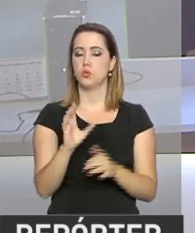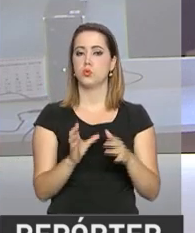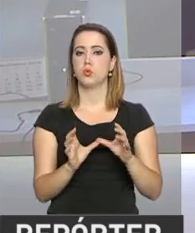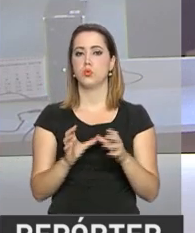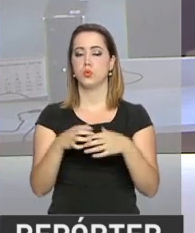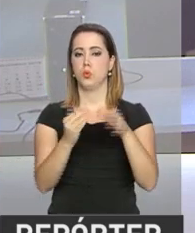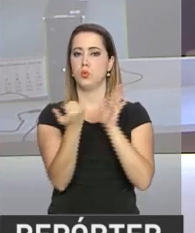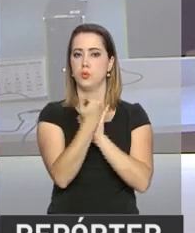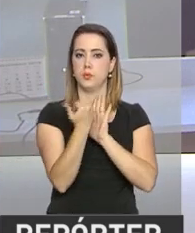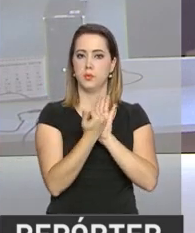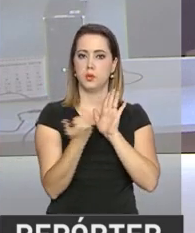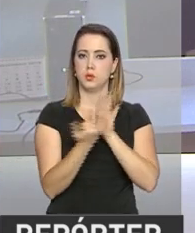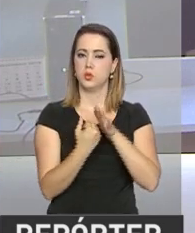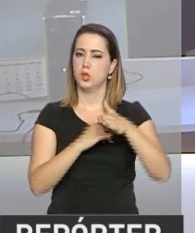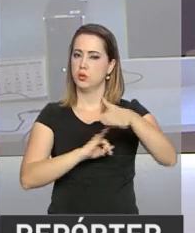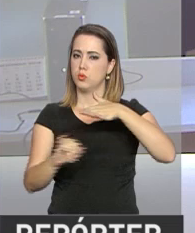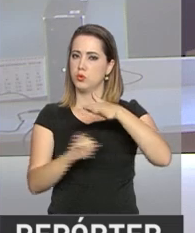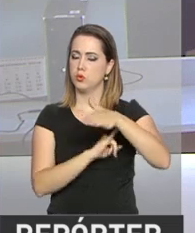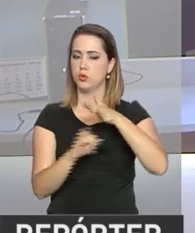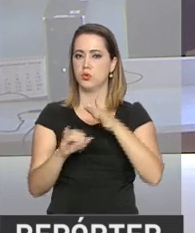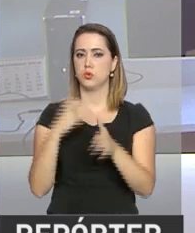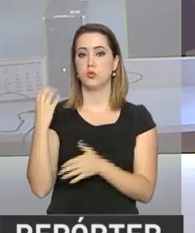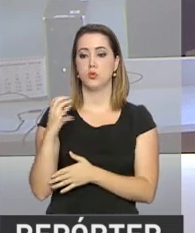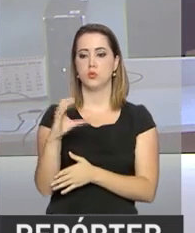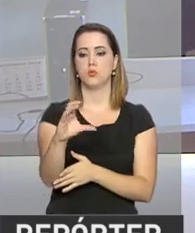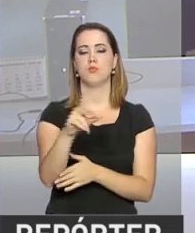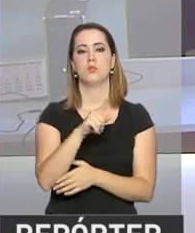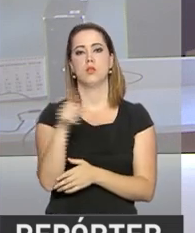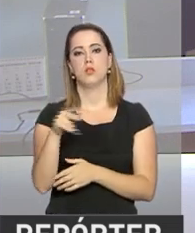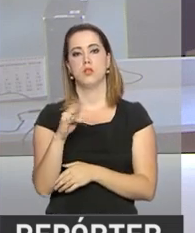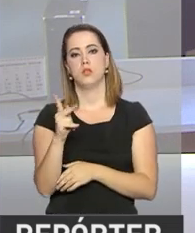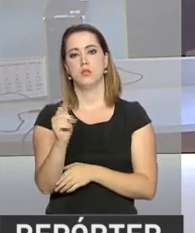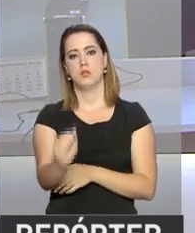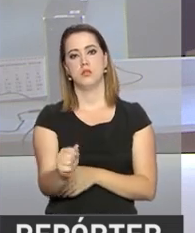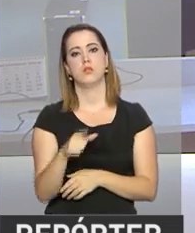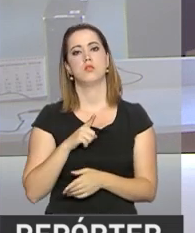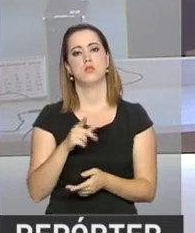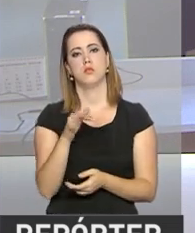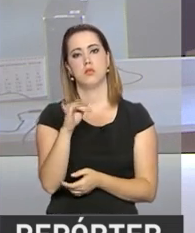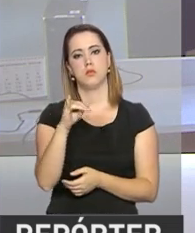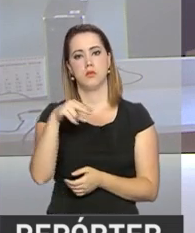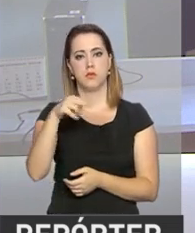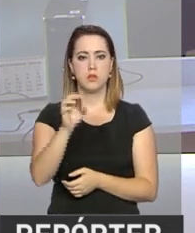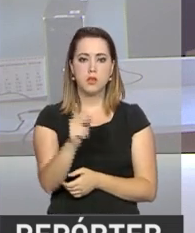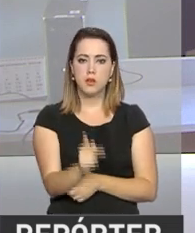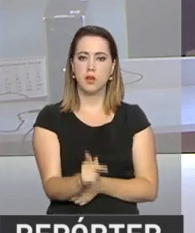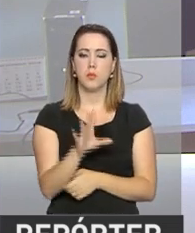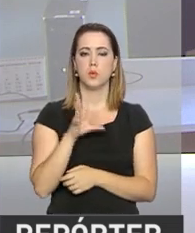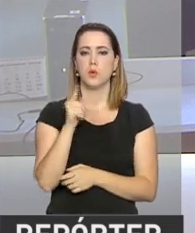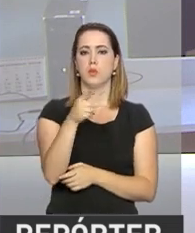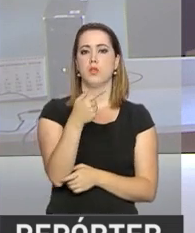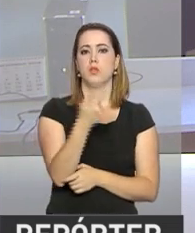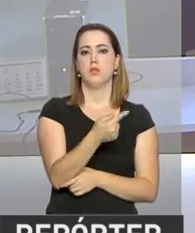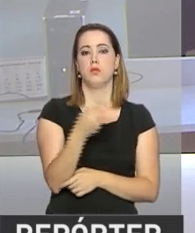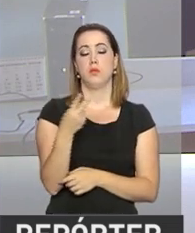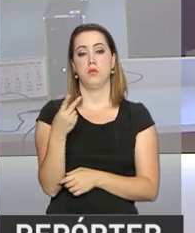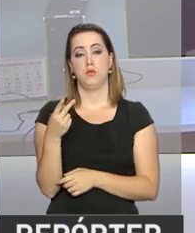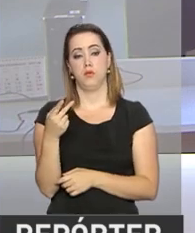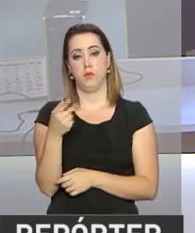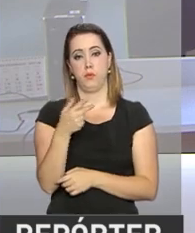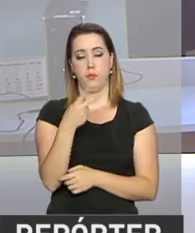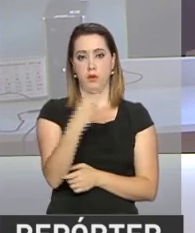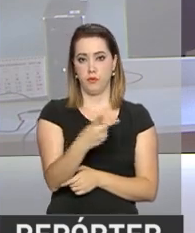científicas brasileiras que se dedicam a pesquisa sobre zica foram contemplados no edital da fep totalizando R 275